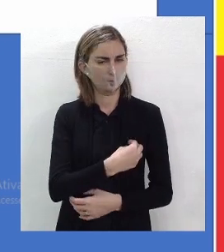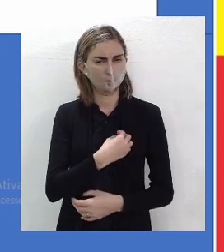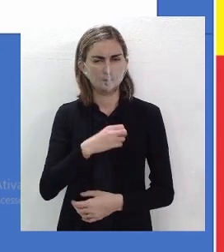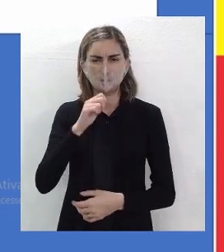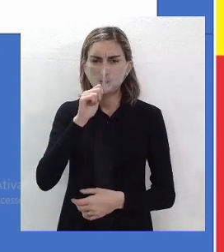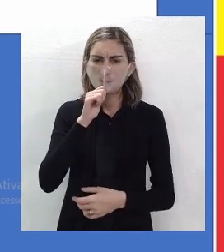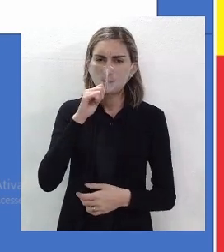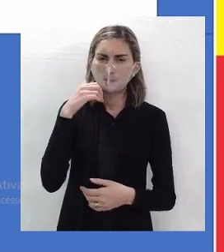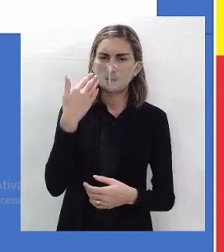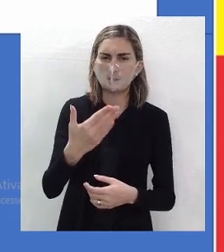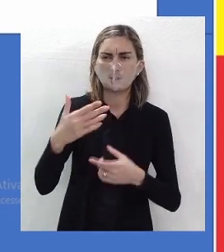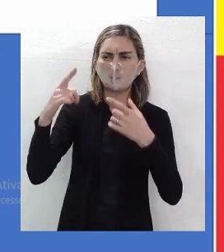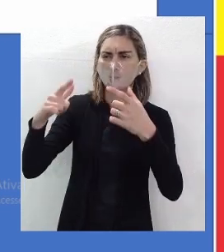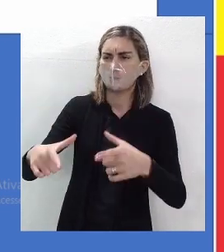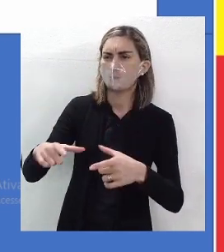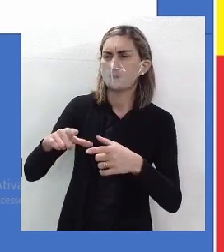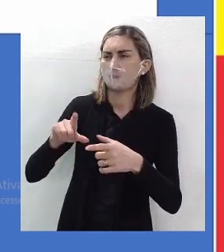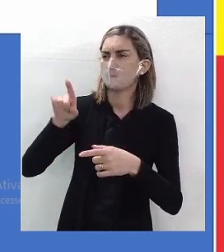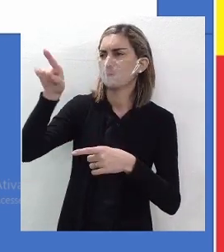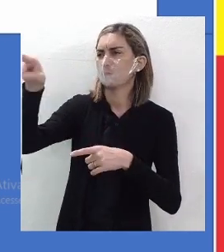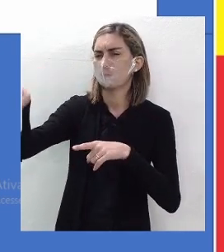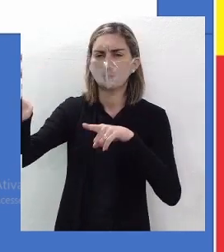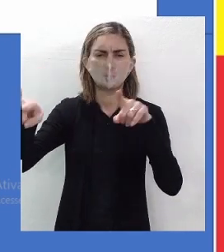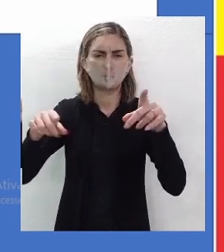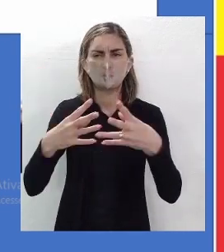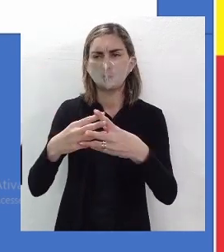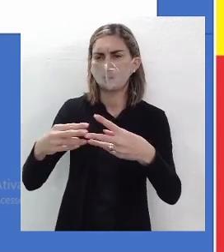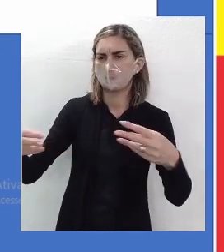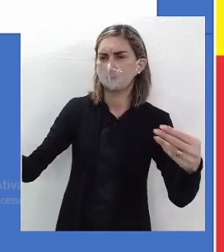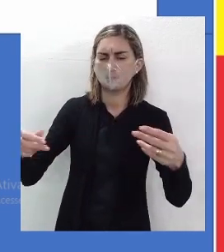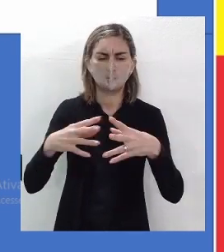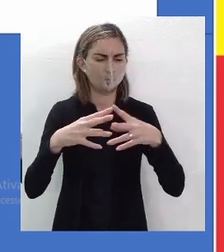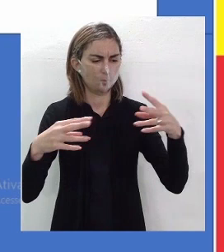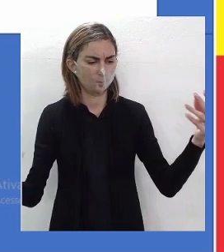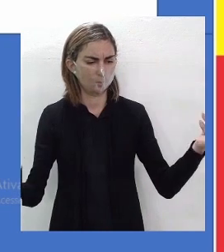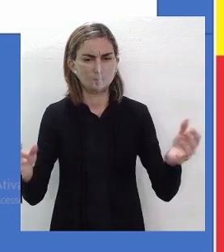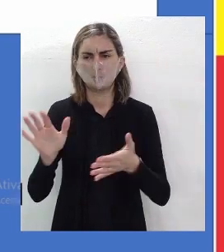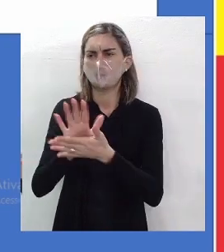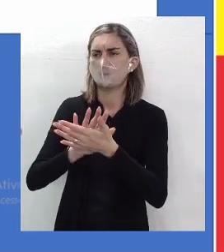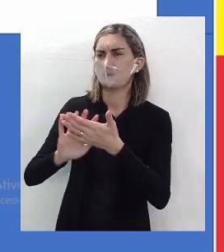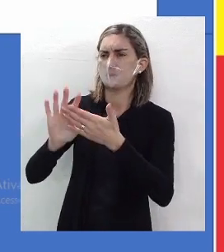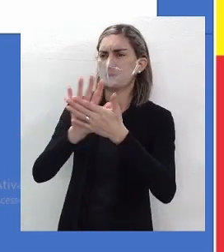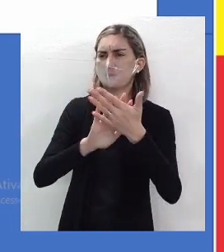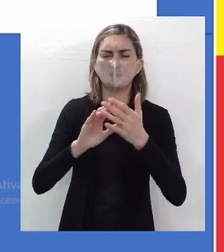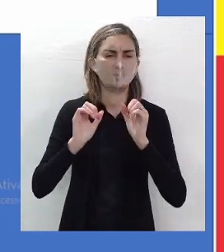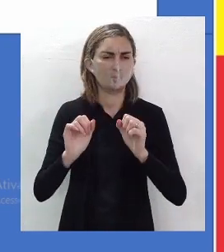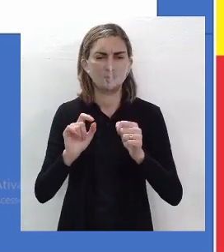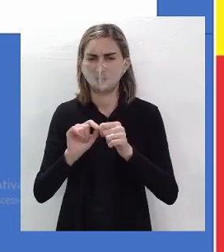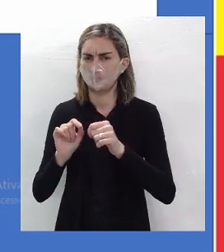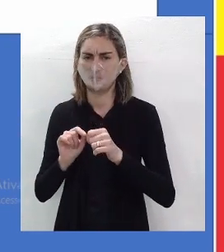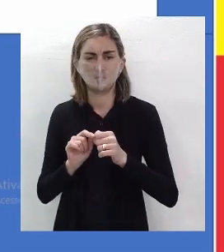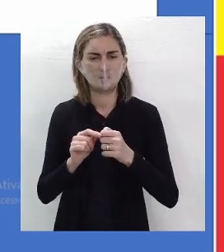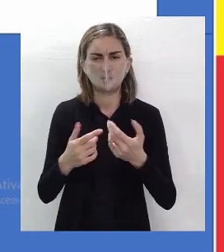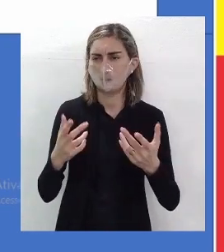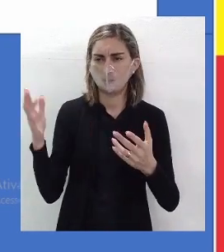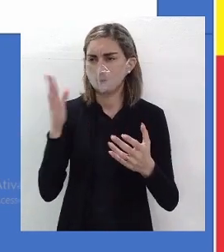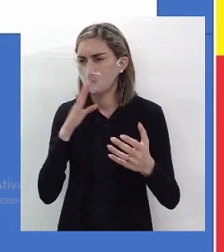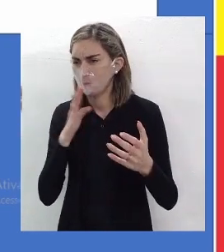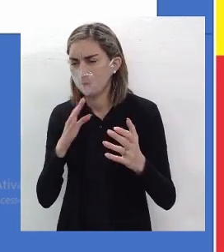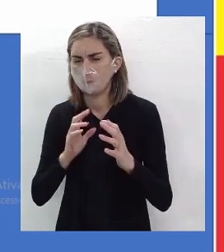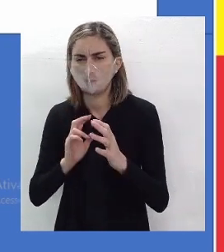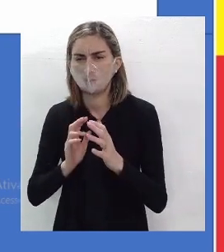Vida sem destino, sempre escorrendo entre os dedos. Nada podemos fazer, tão